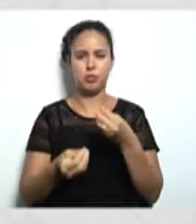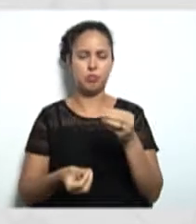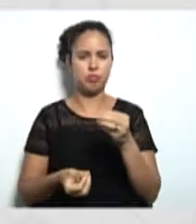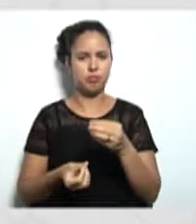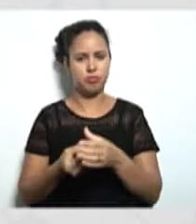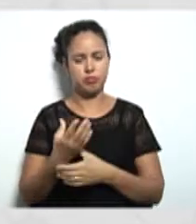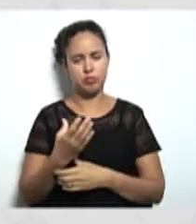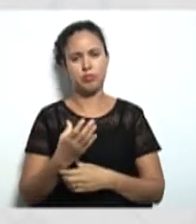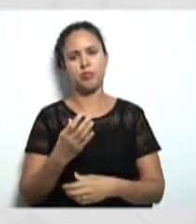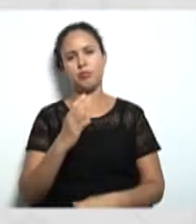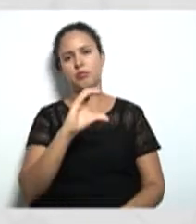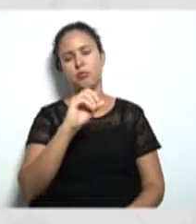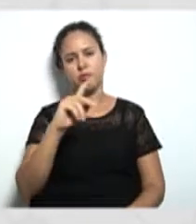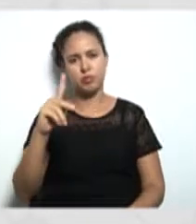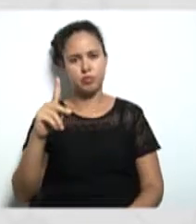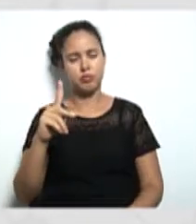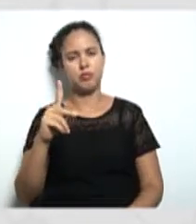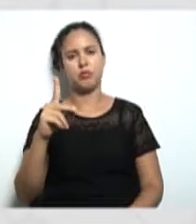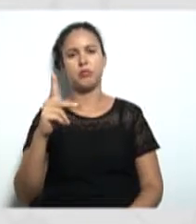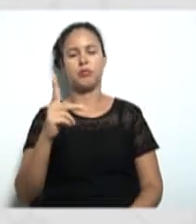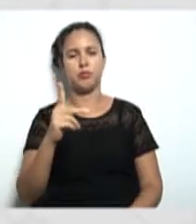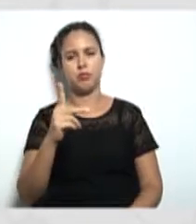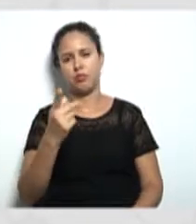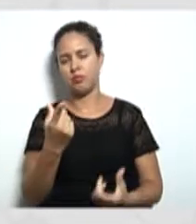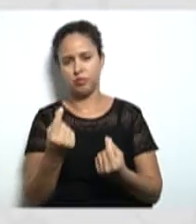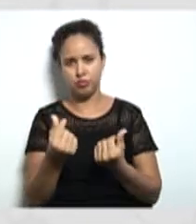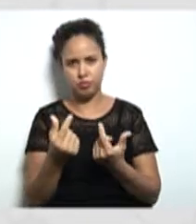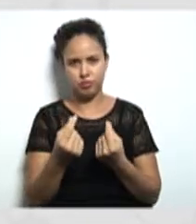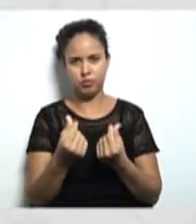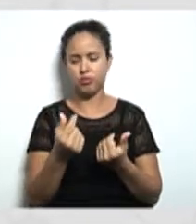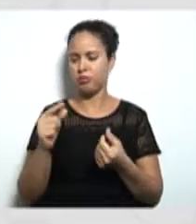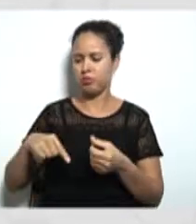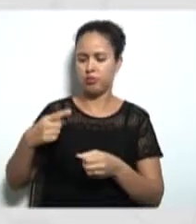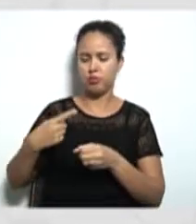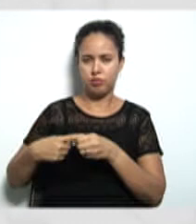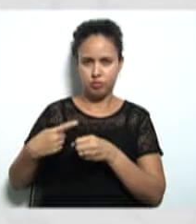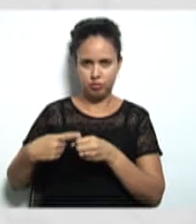cooperativa de crédito no meu município, como